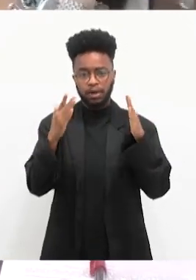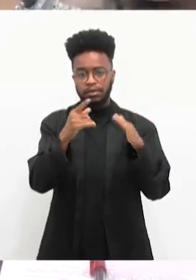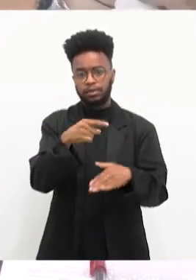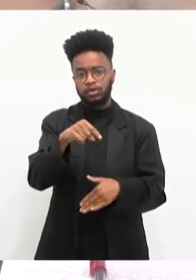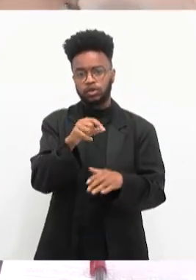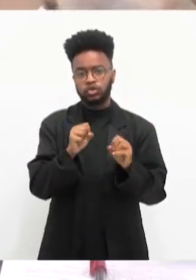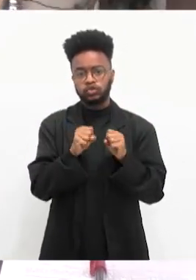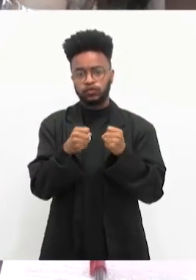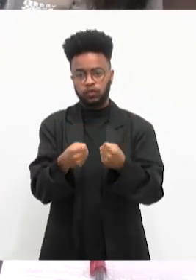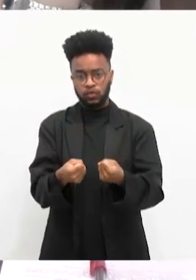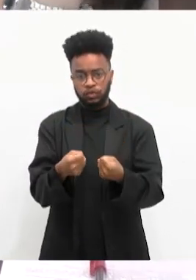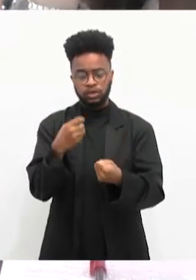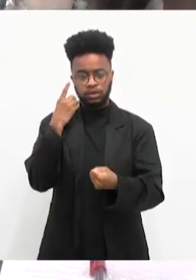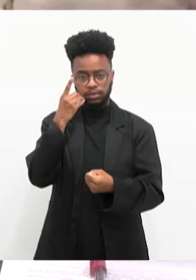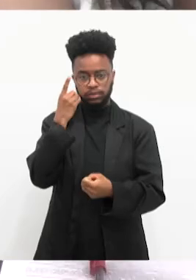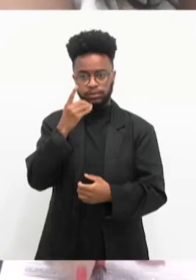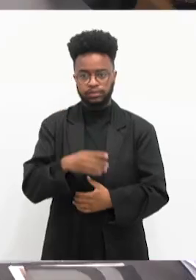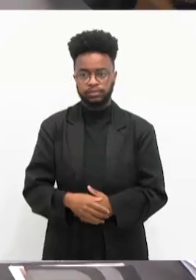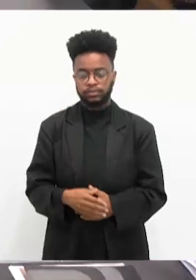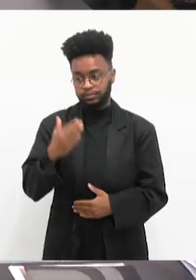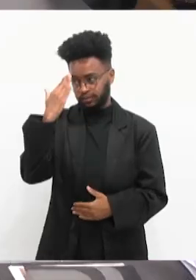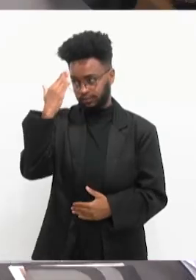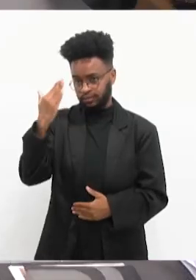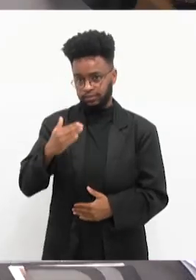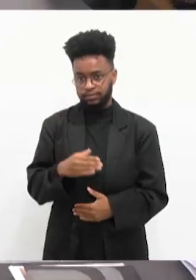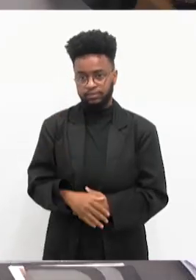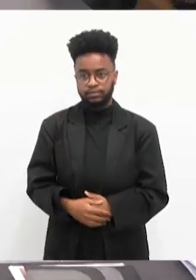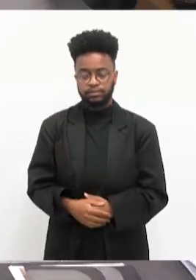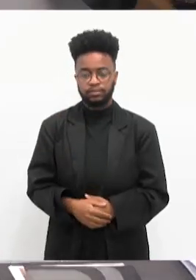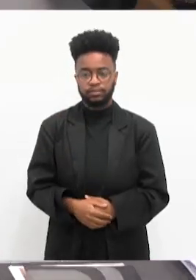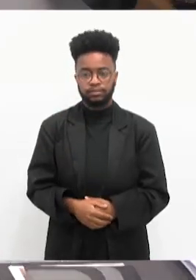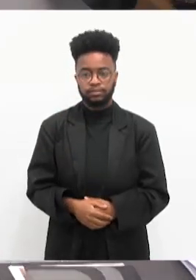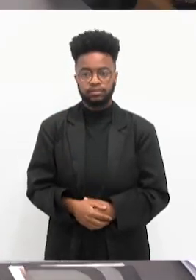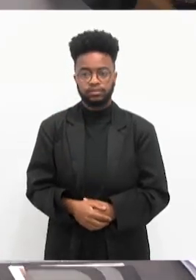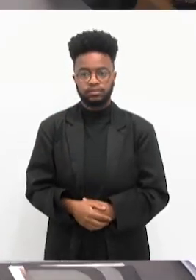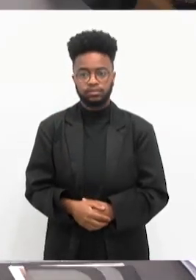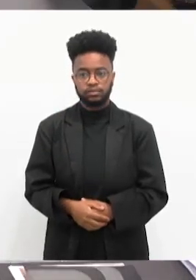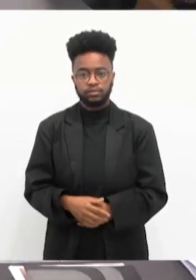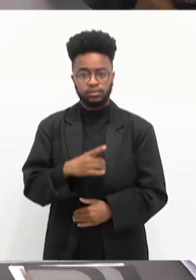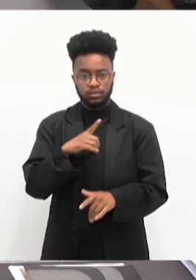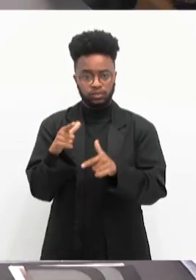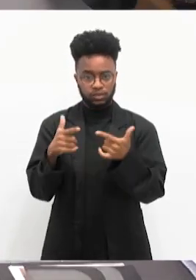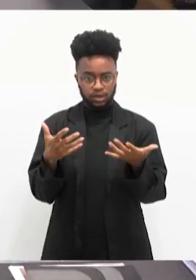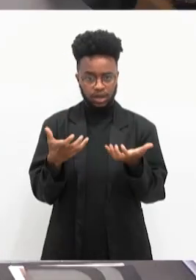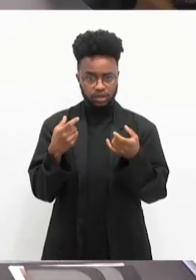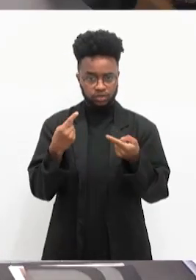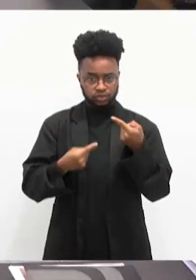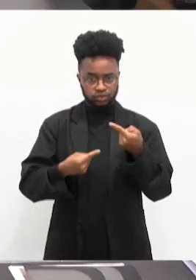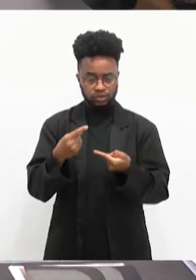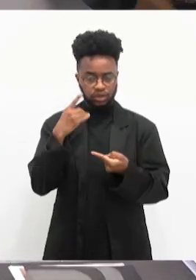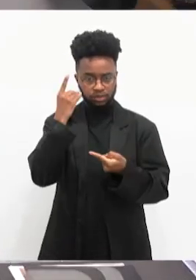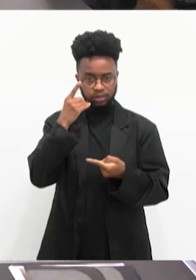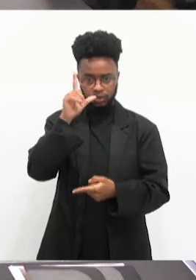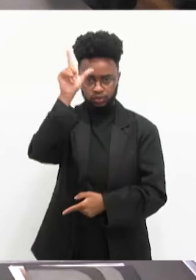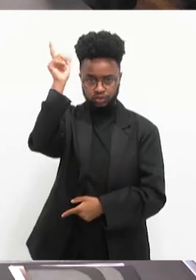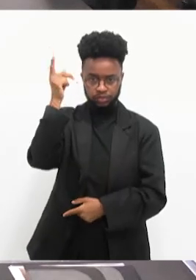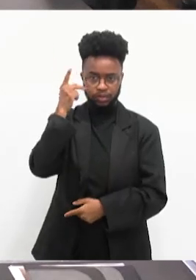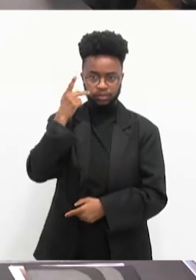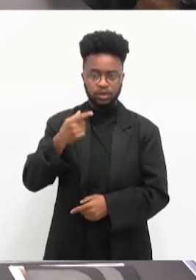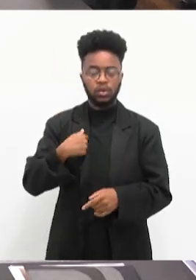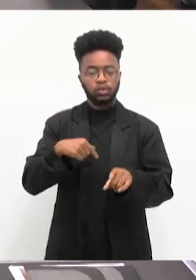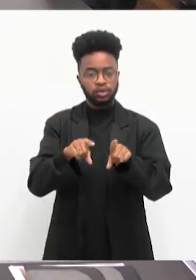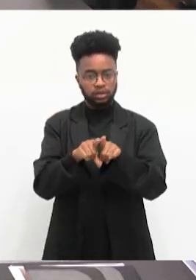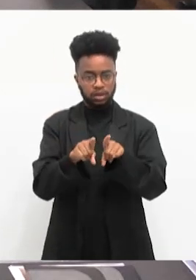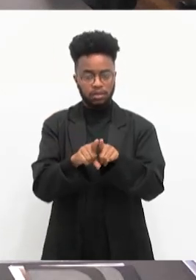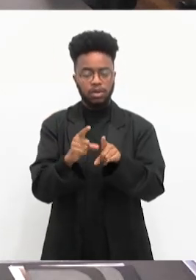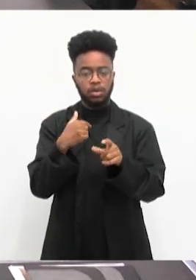esforço do deputado. Obrigado, deputado. Mais alguém que queira discutir? Deputado Luiz Paulo. Eu também